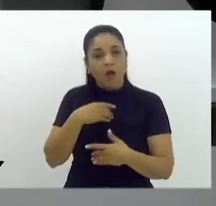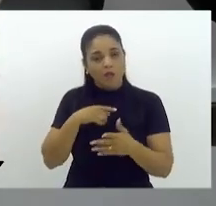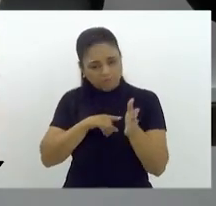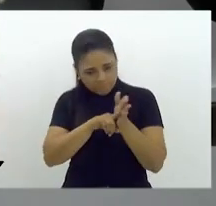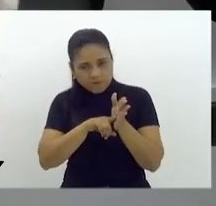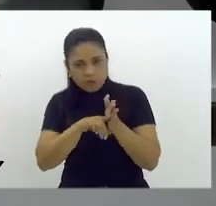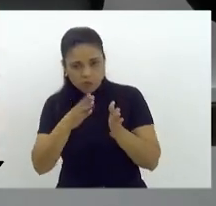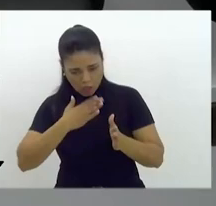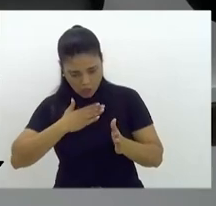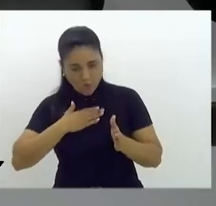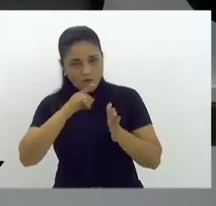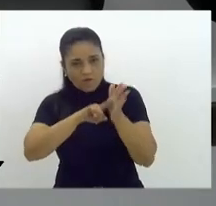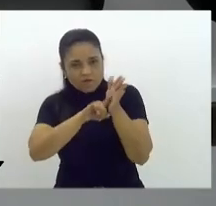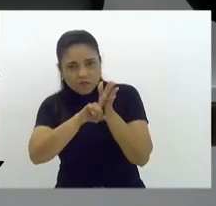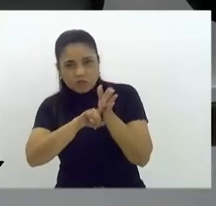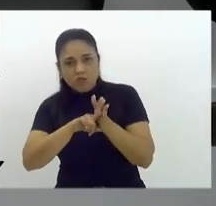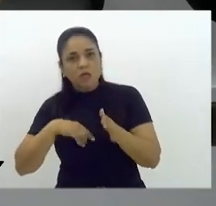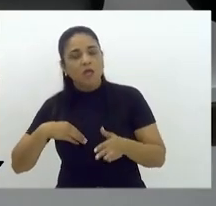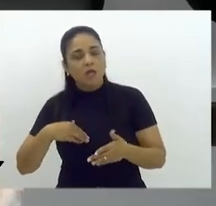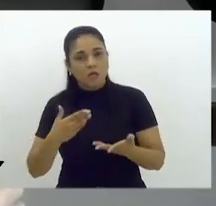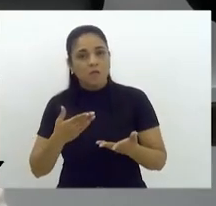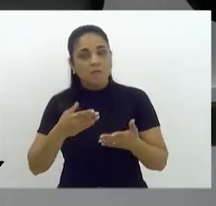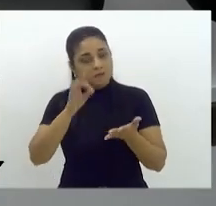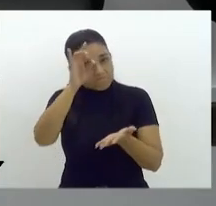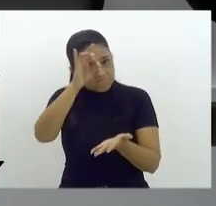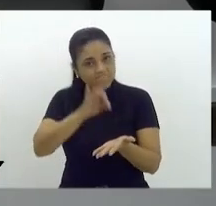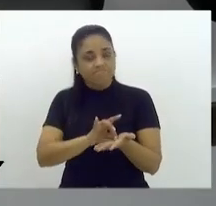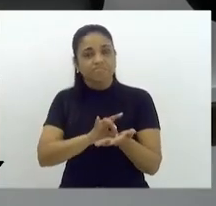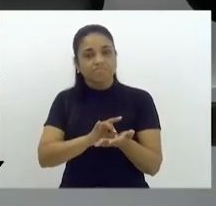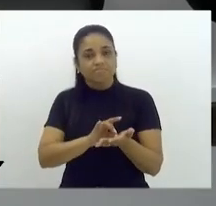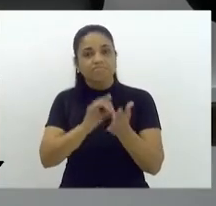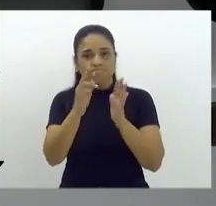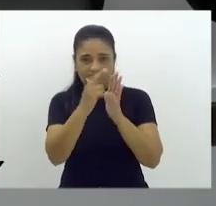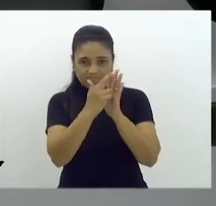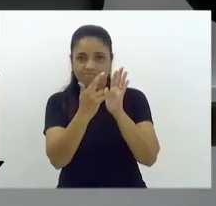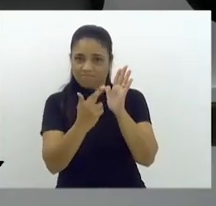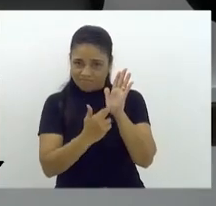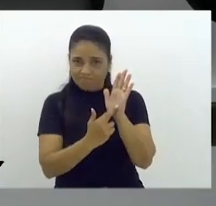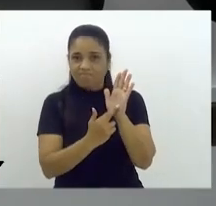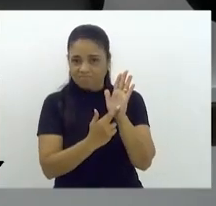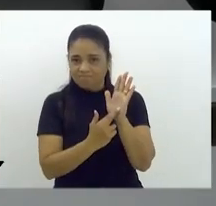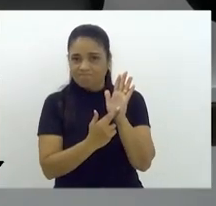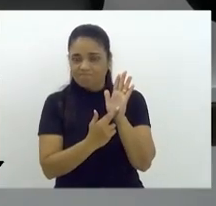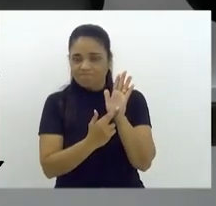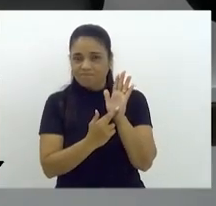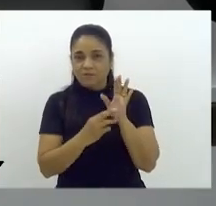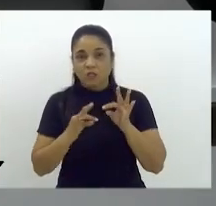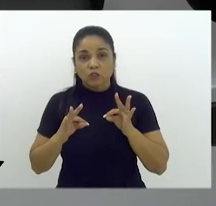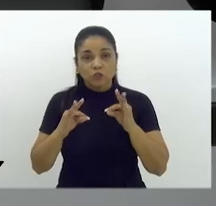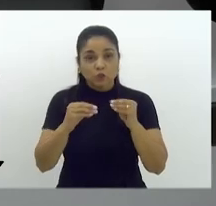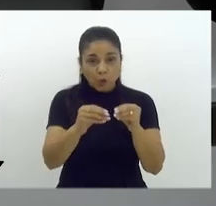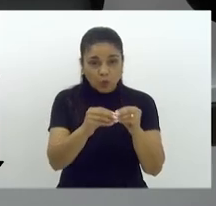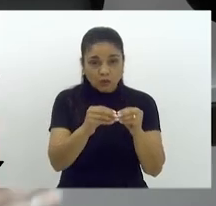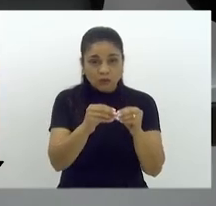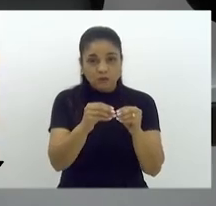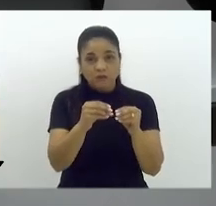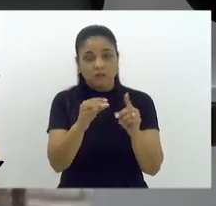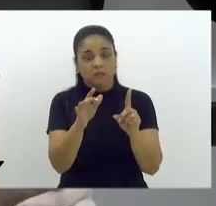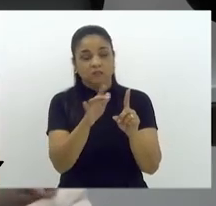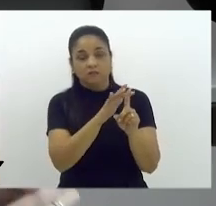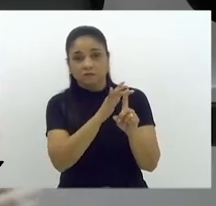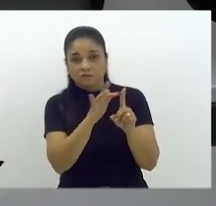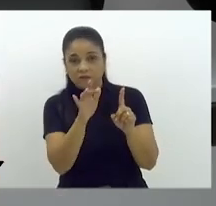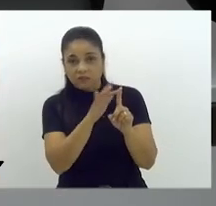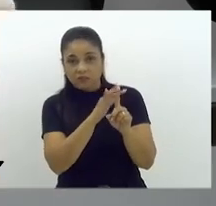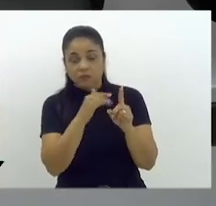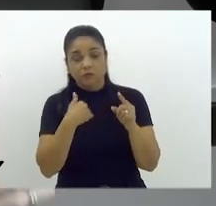mas é curiosamente mas é uma é para se confirmar essa regra que eu tô colocando aqui todas as vítimas eram elas eram